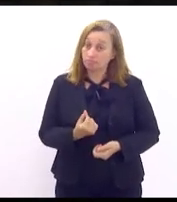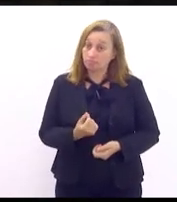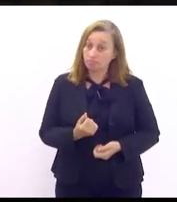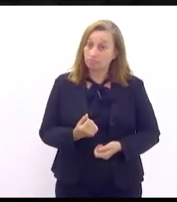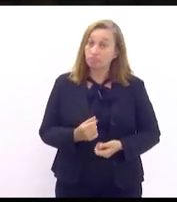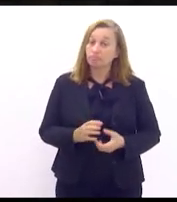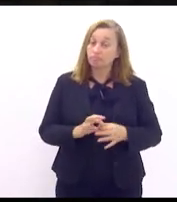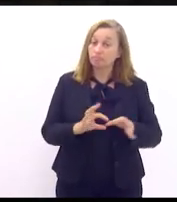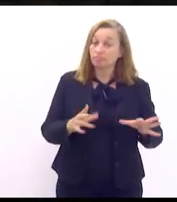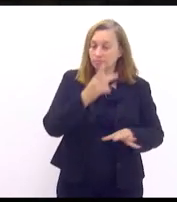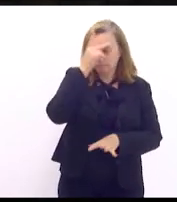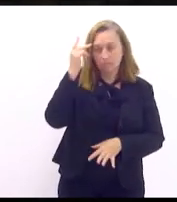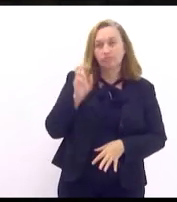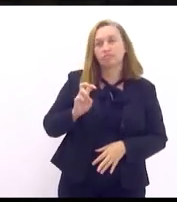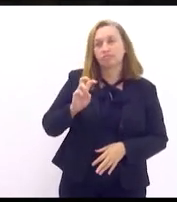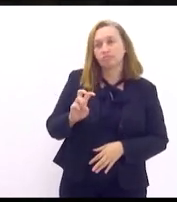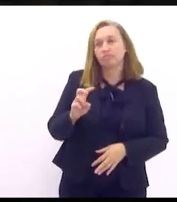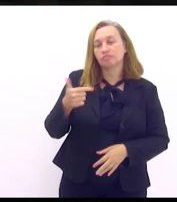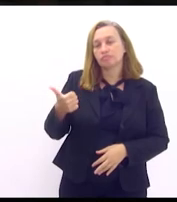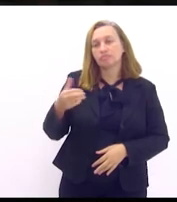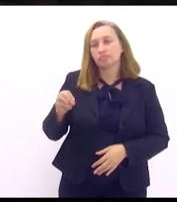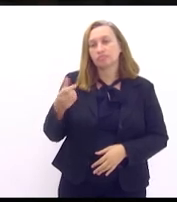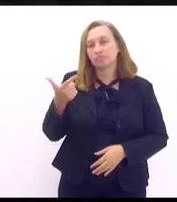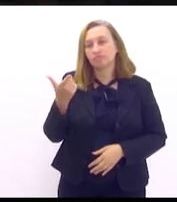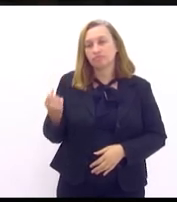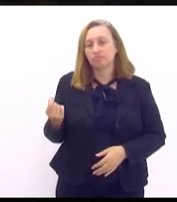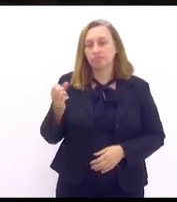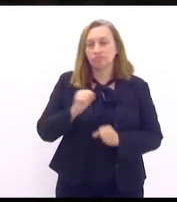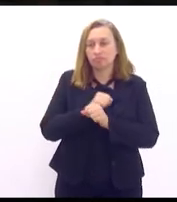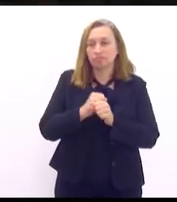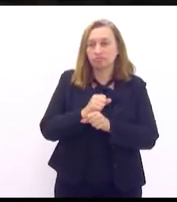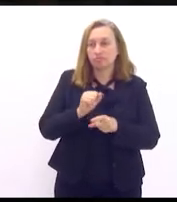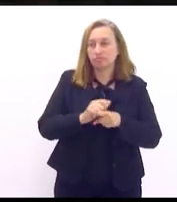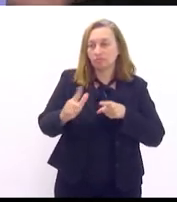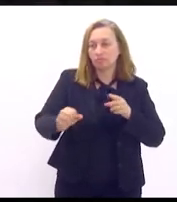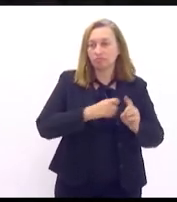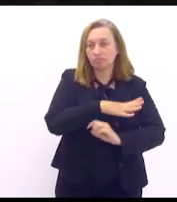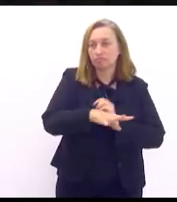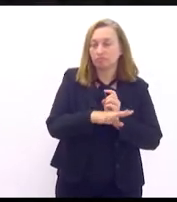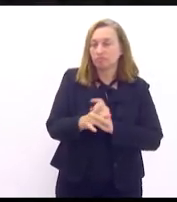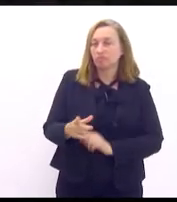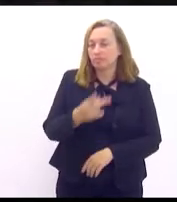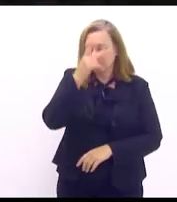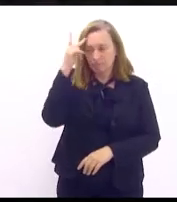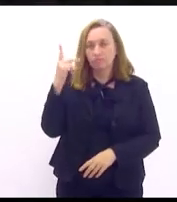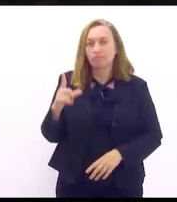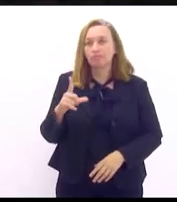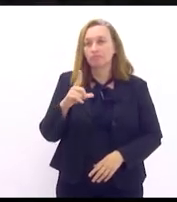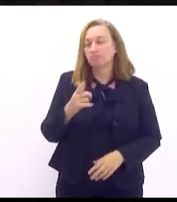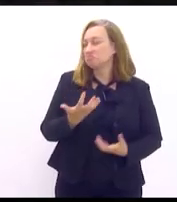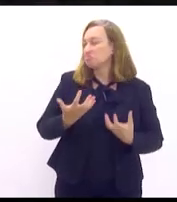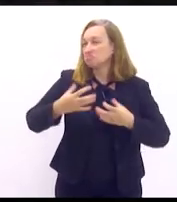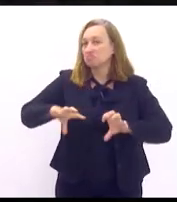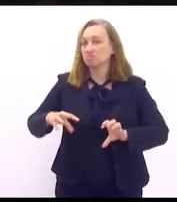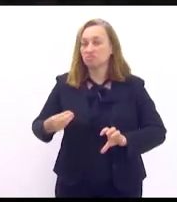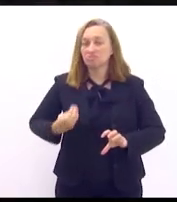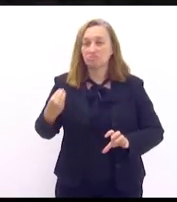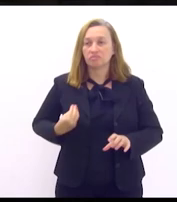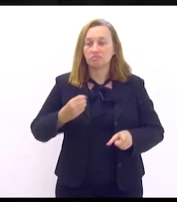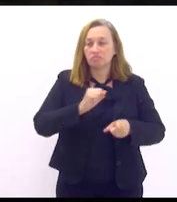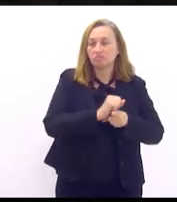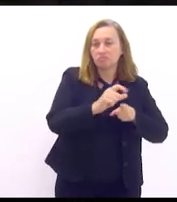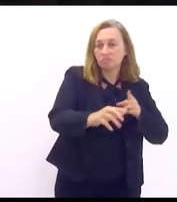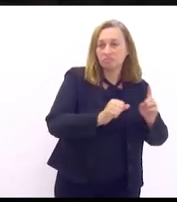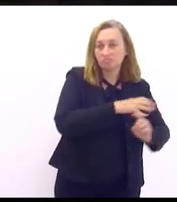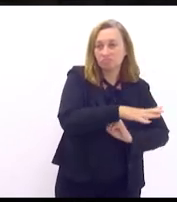deixa a pessoa 5, 10, 20 anos no aluguel social, a pessoa que não queria estar porque ela tinha a casa dela até perder a casa dela, poderia ser investido em política